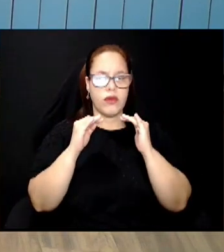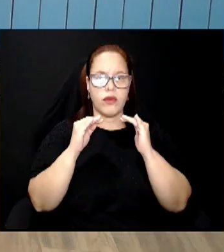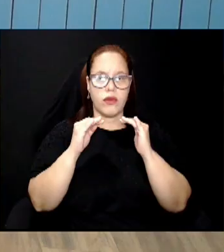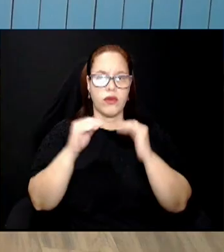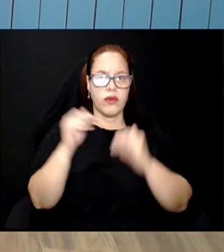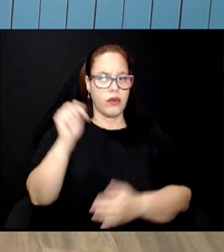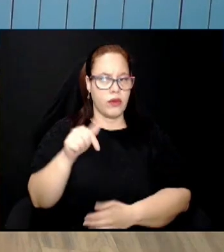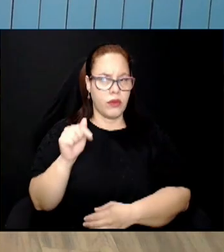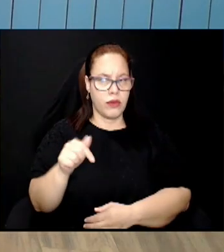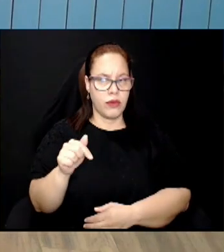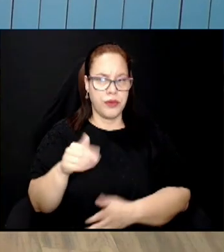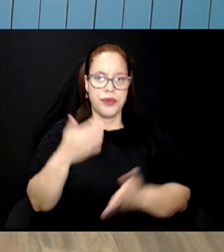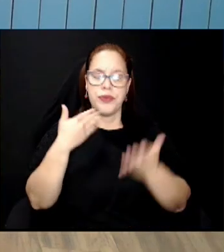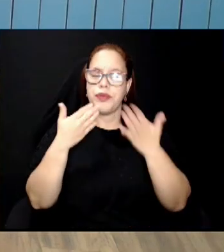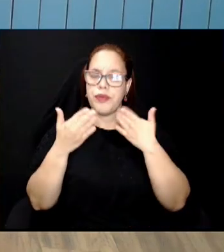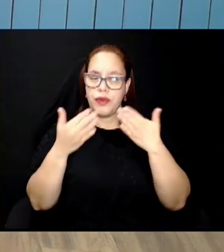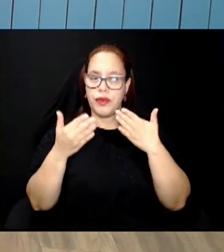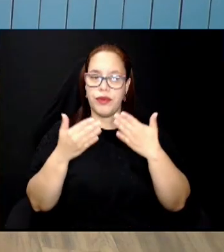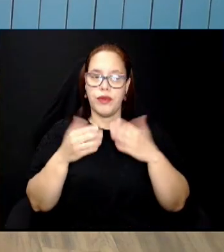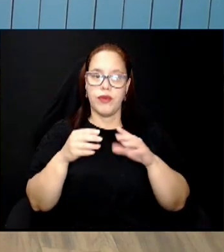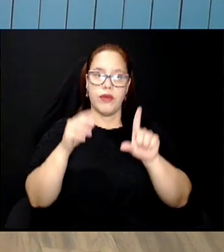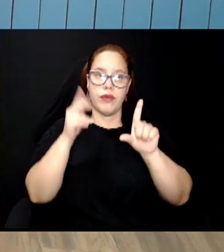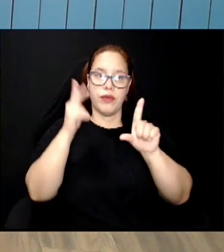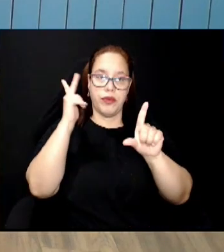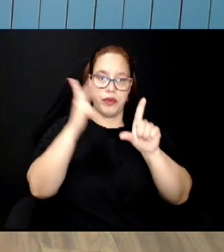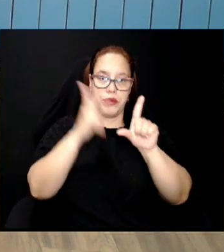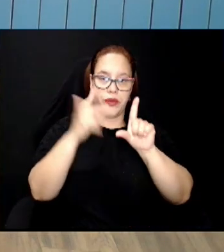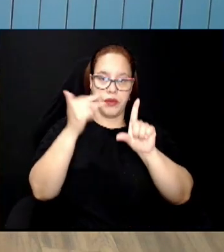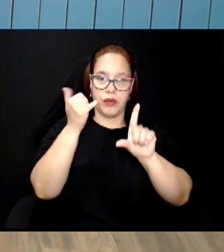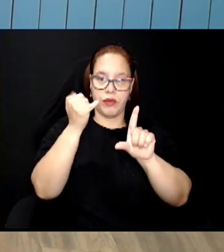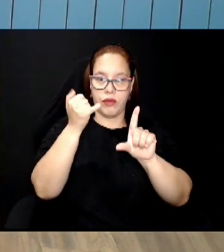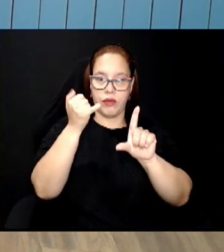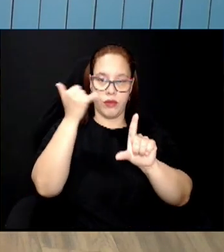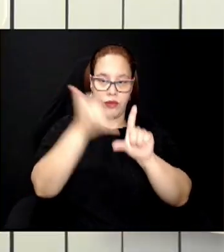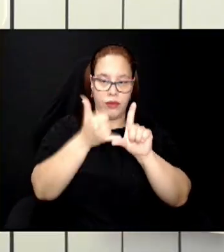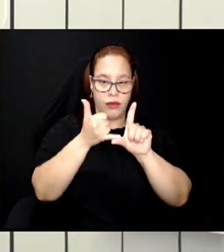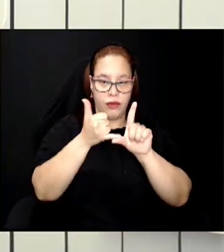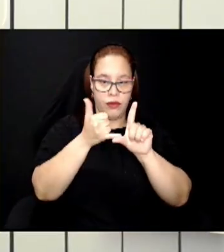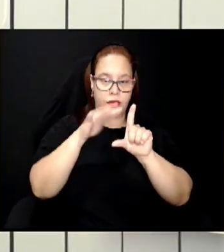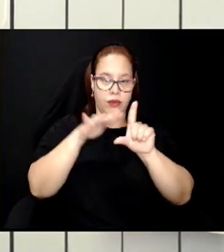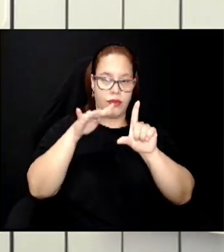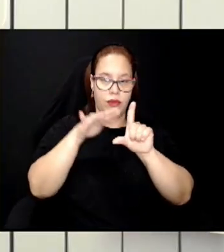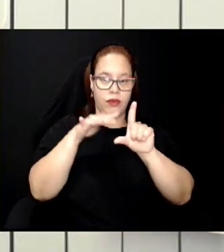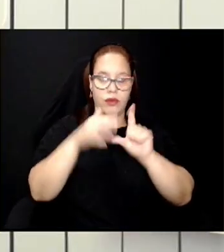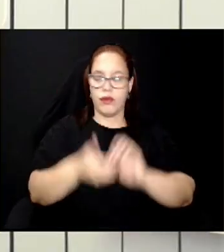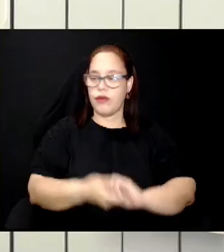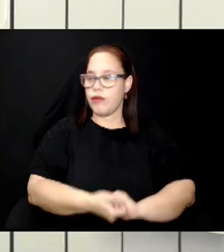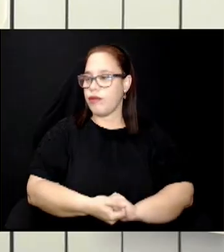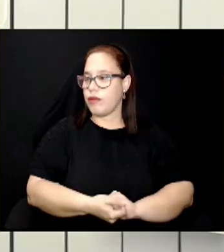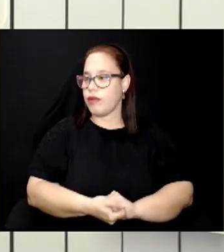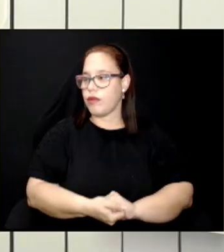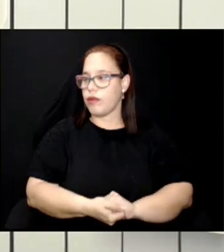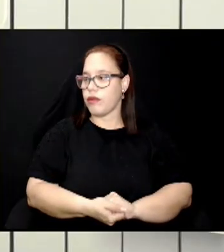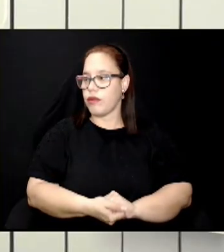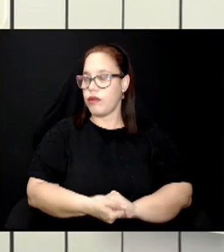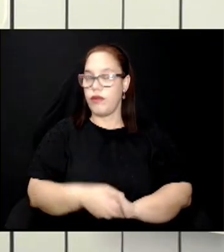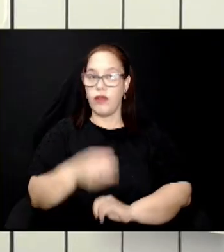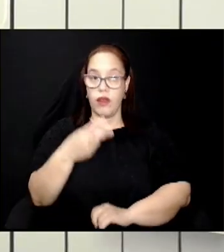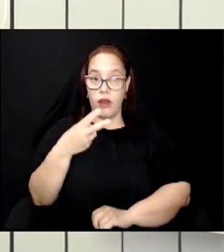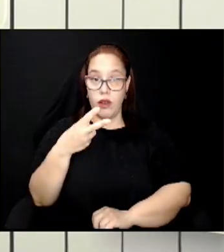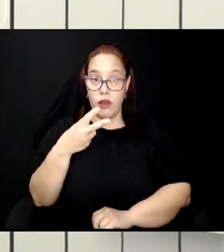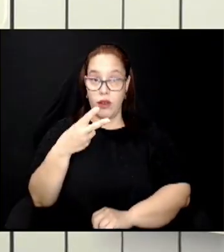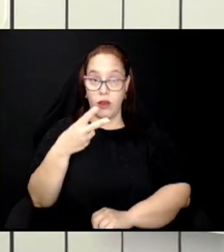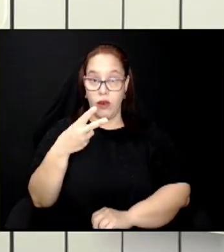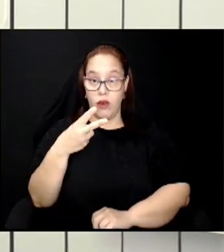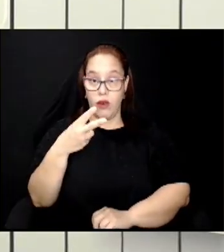nosso telejornal, apontando a câmera do seu celular para o QR Code. A 22ª edição do